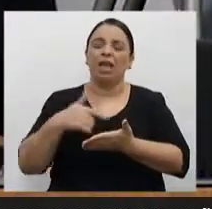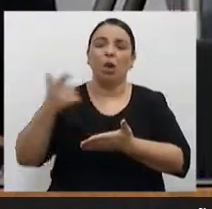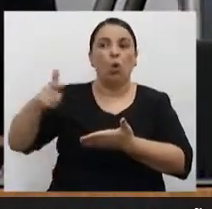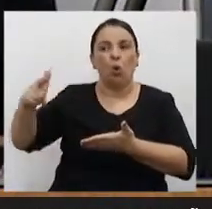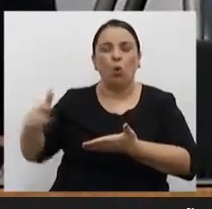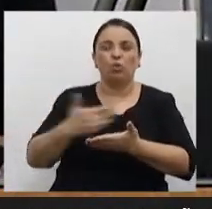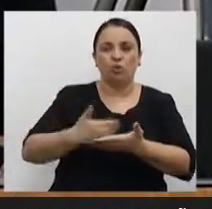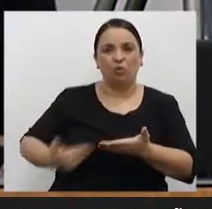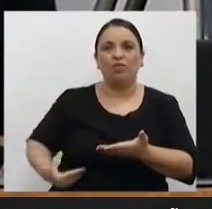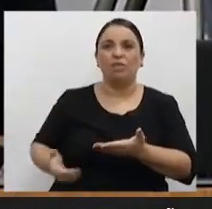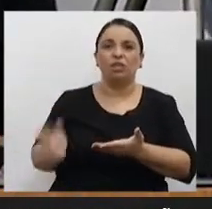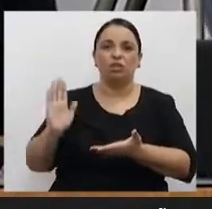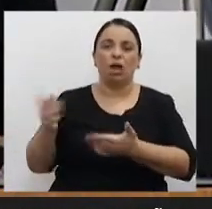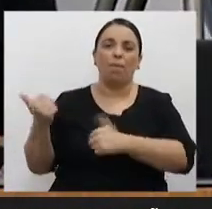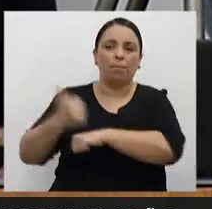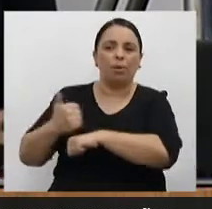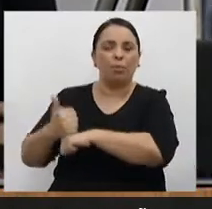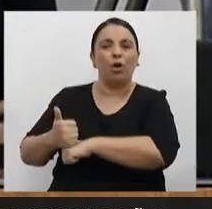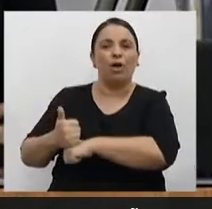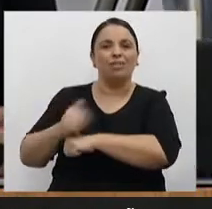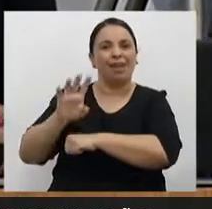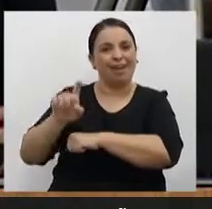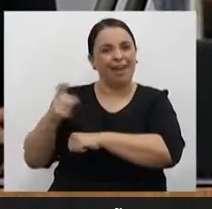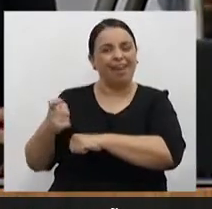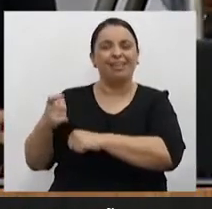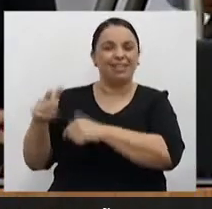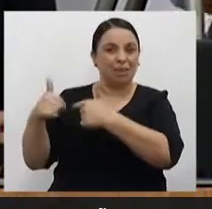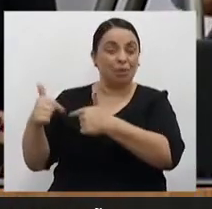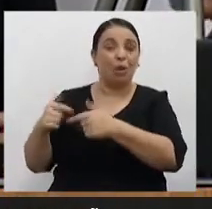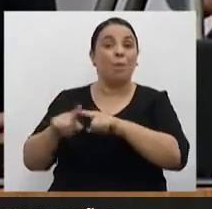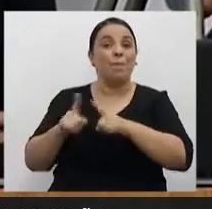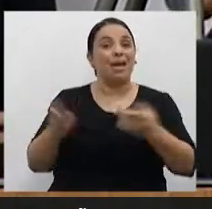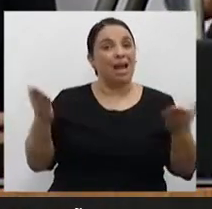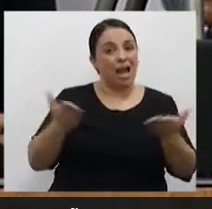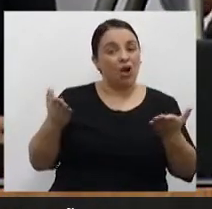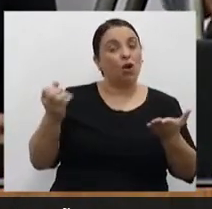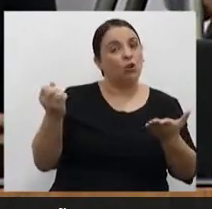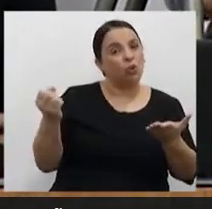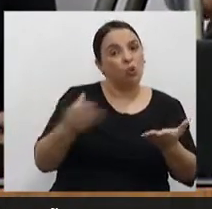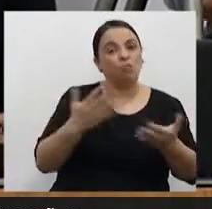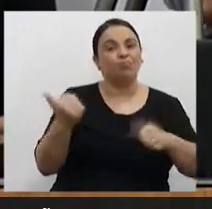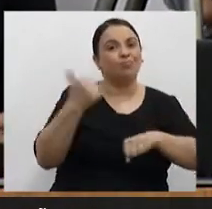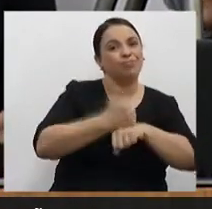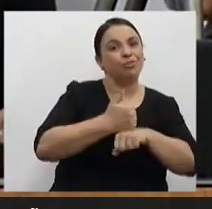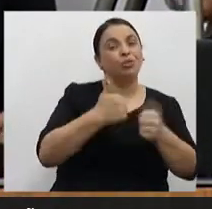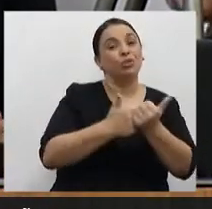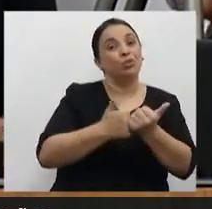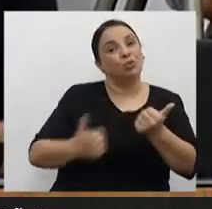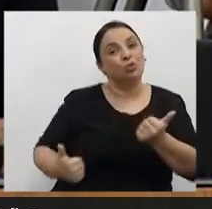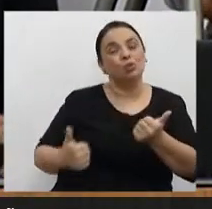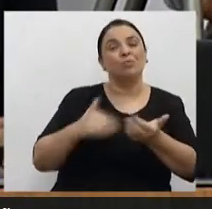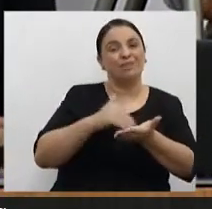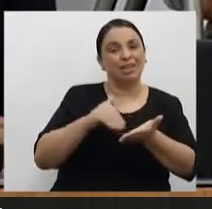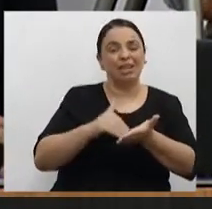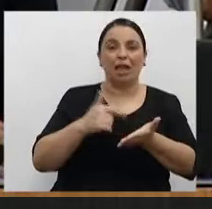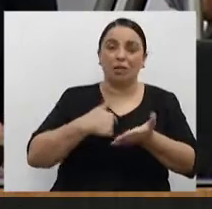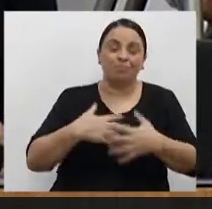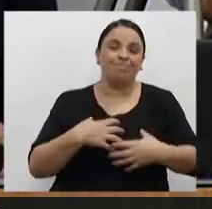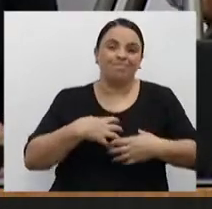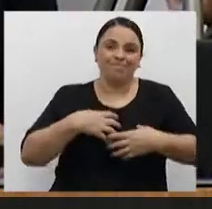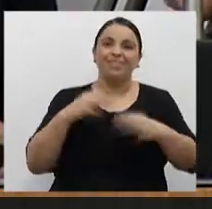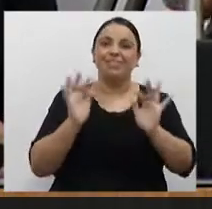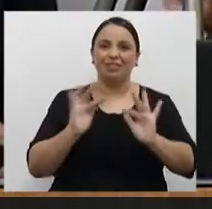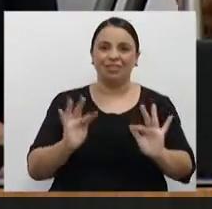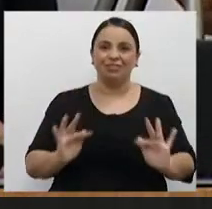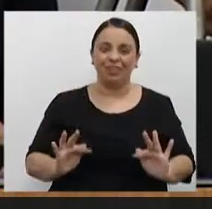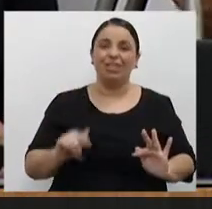uma marca muito positiva, mas há pouco tempo assumiu o cargo de subsecretário e ficamos muito felizes, né? Eu particularmente,